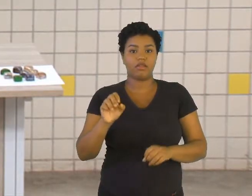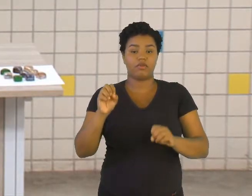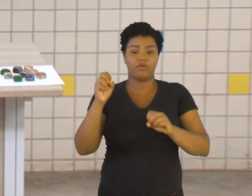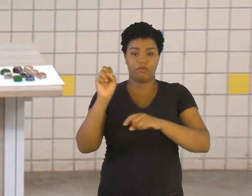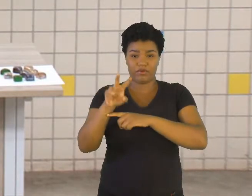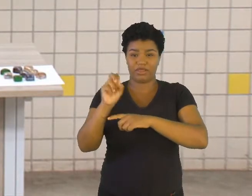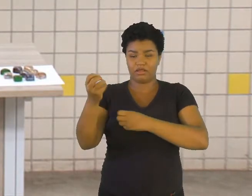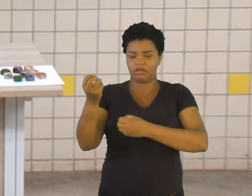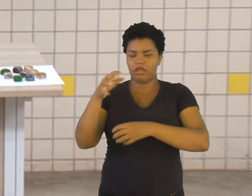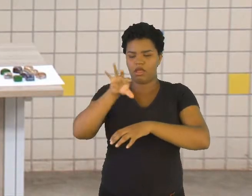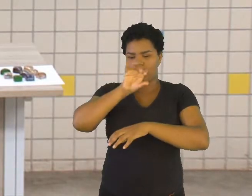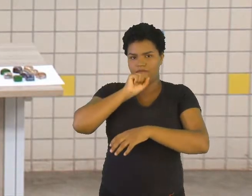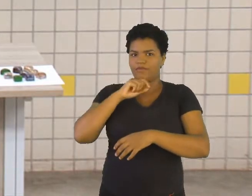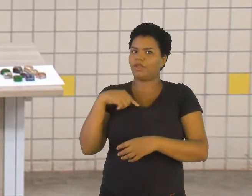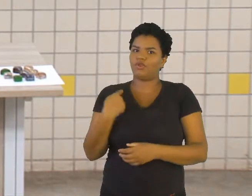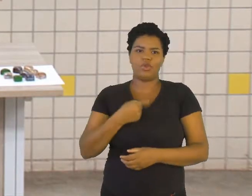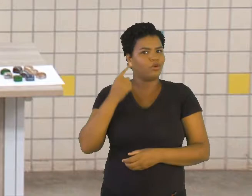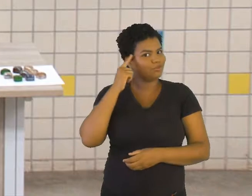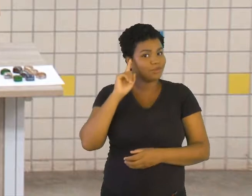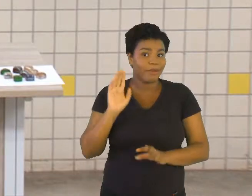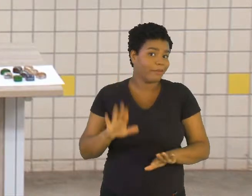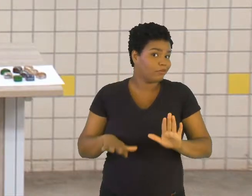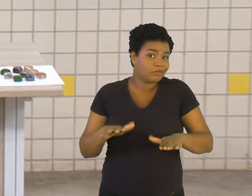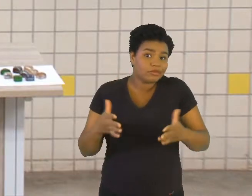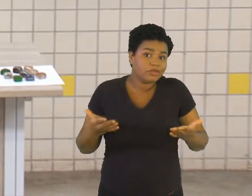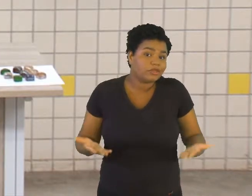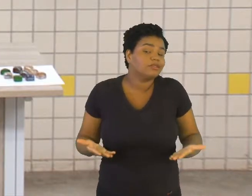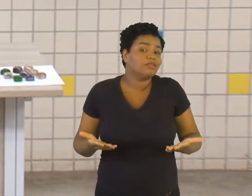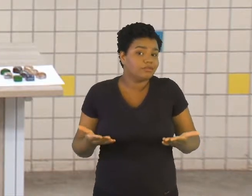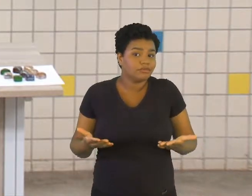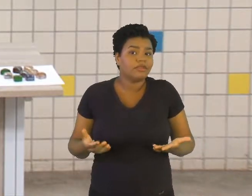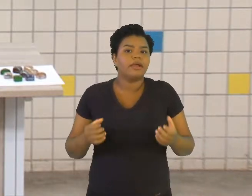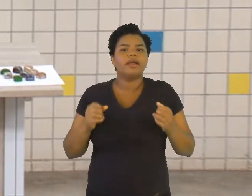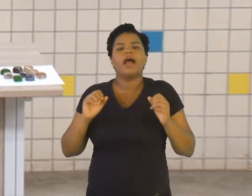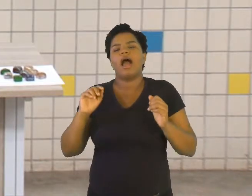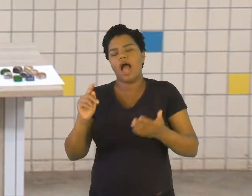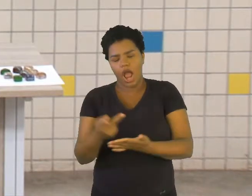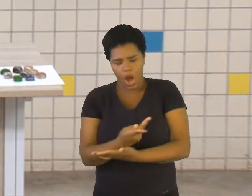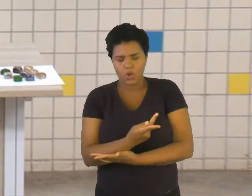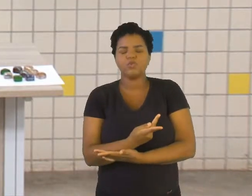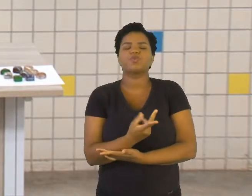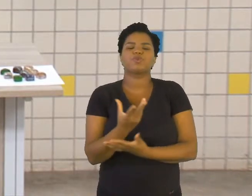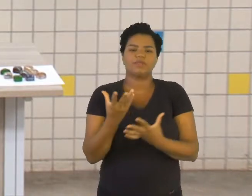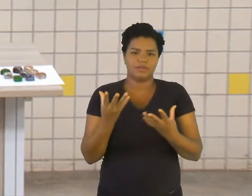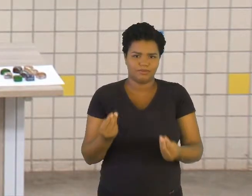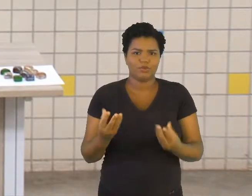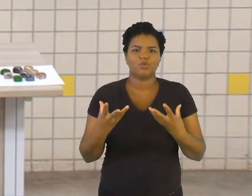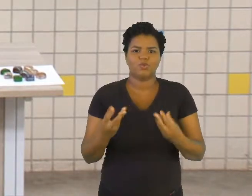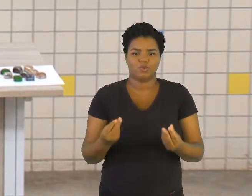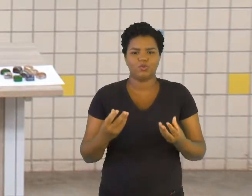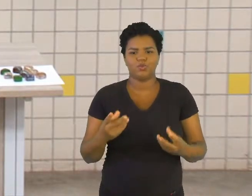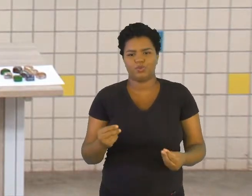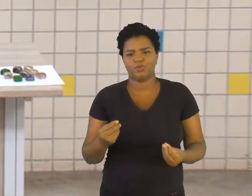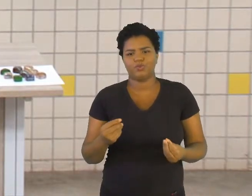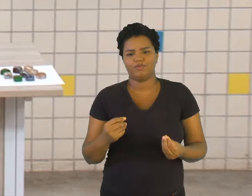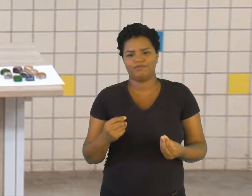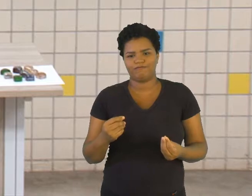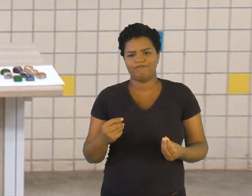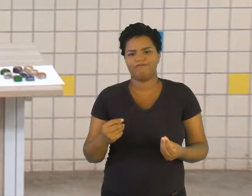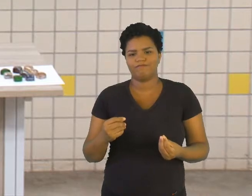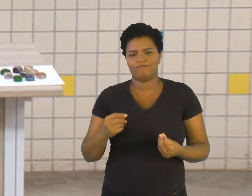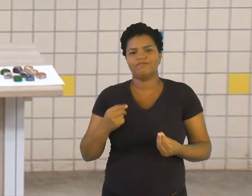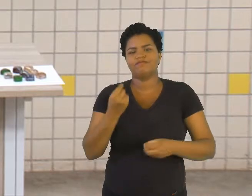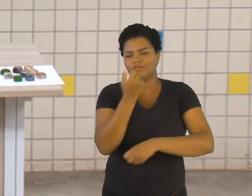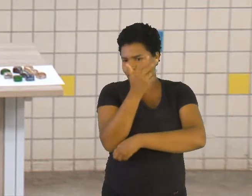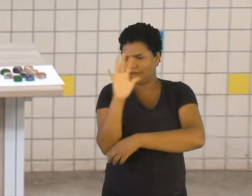nós desconhecemos, nós não sabemos disso, mas acontece muito no nosso meio